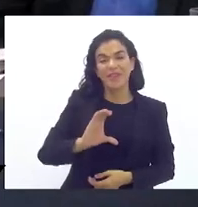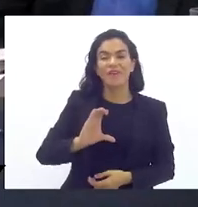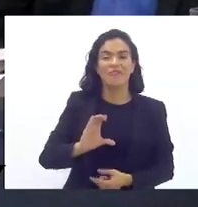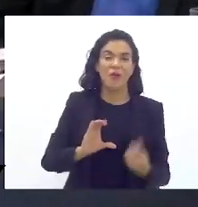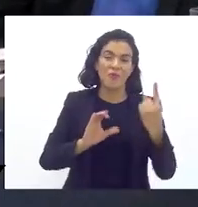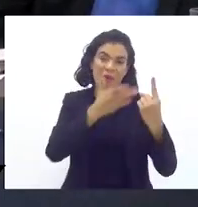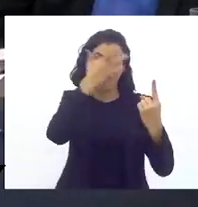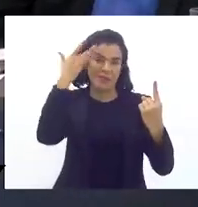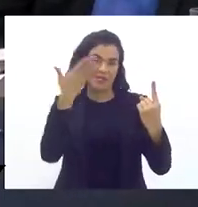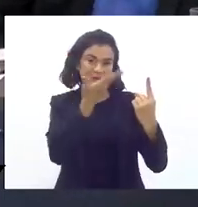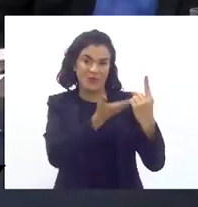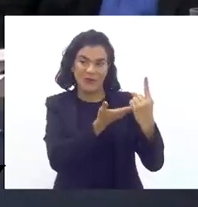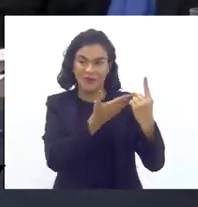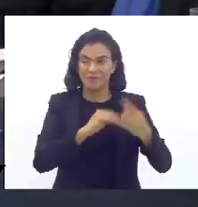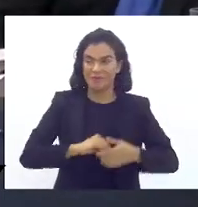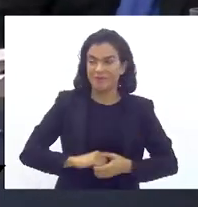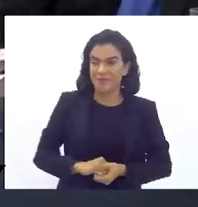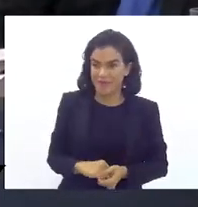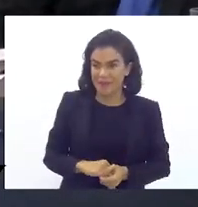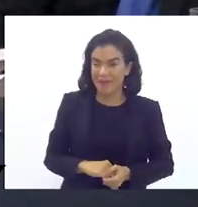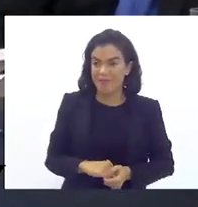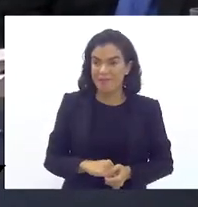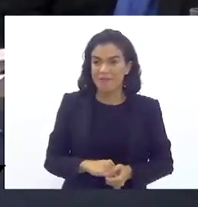que nós tivemos